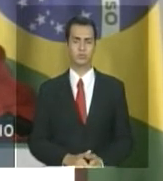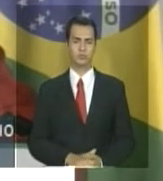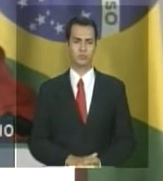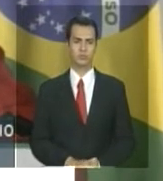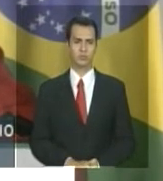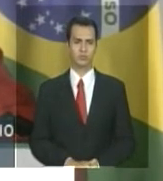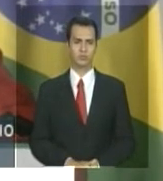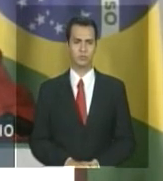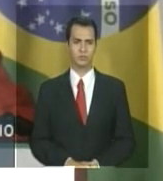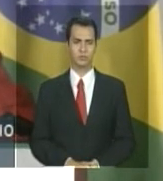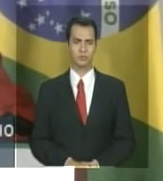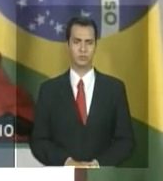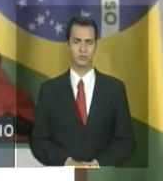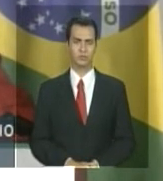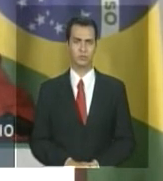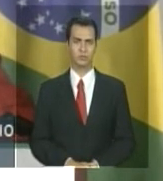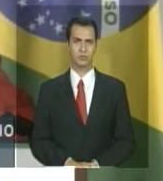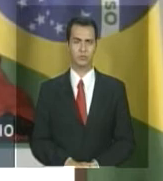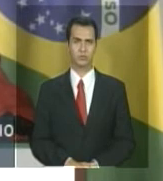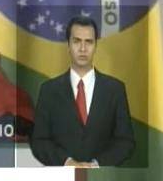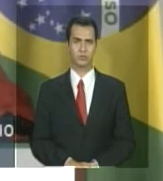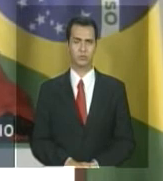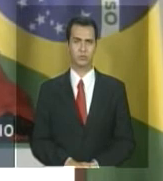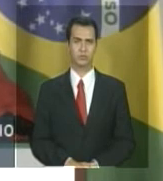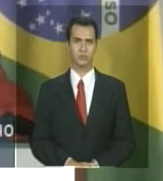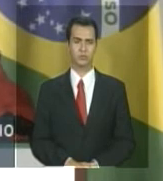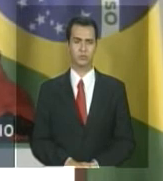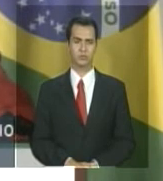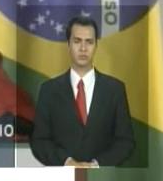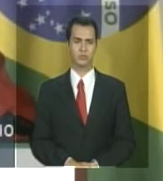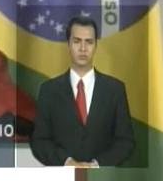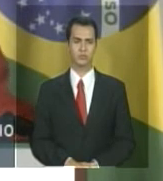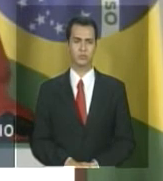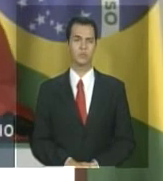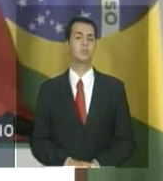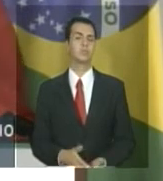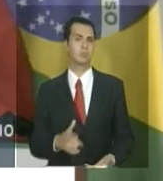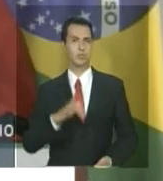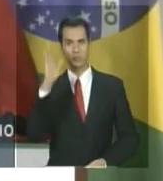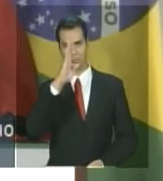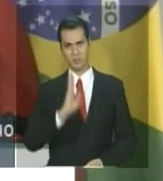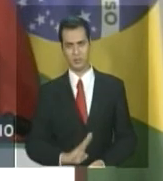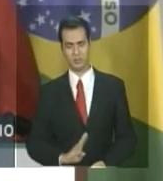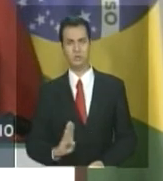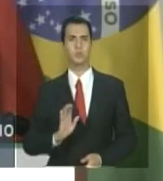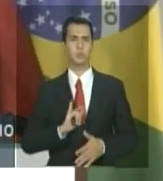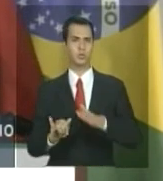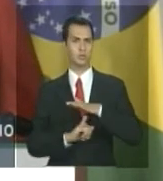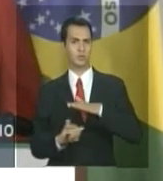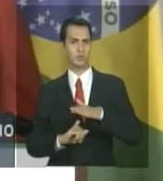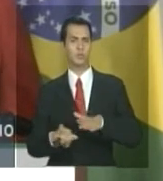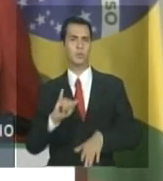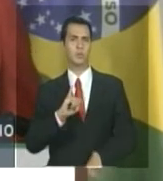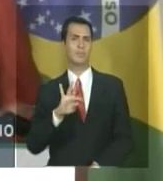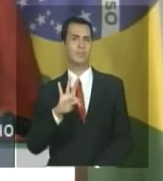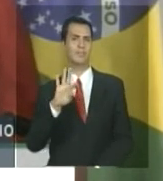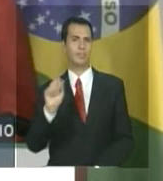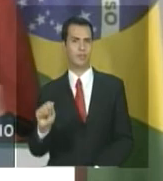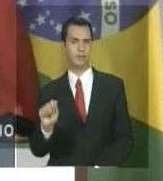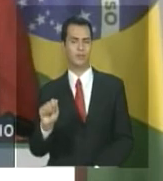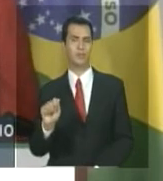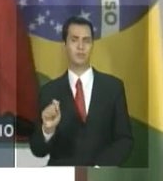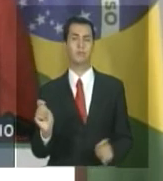Tanto instituições brasileiras, como o Instituto Tecnológico da Aeronáutica, devem